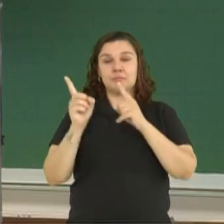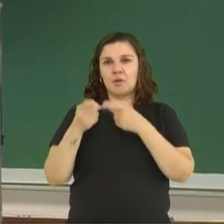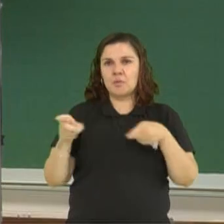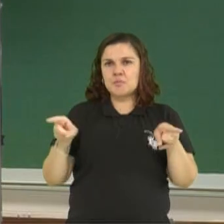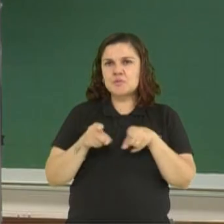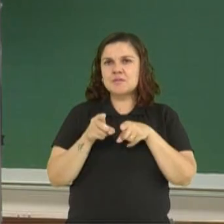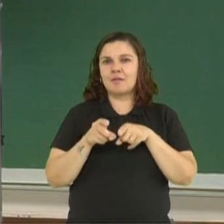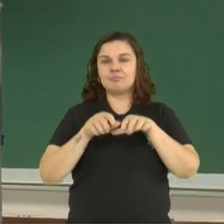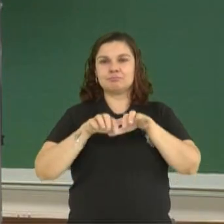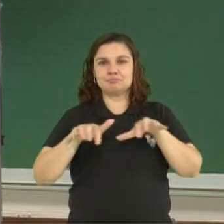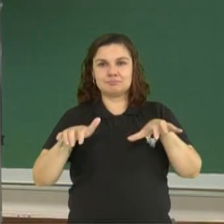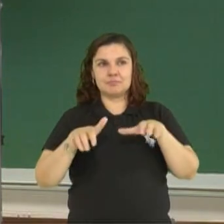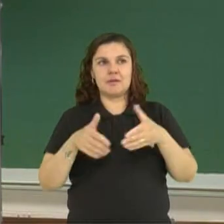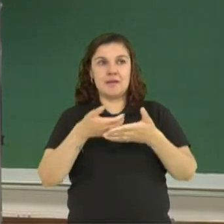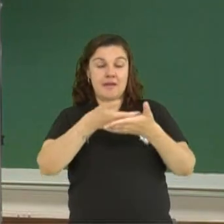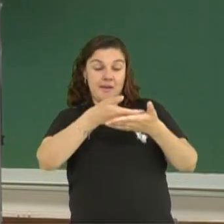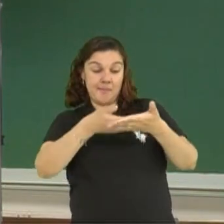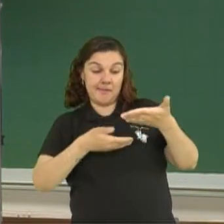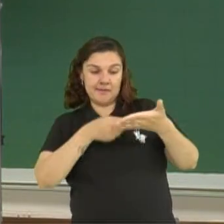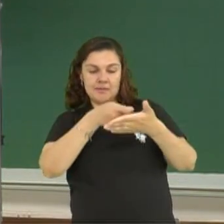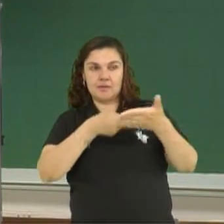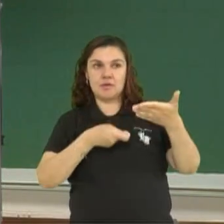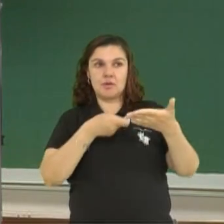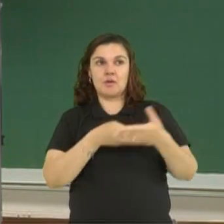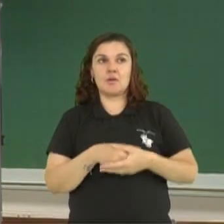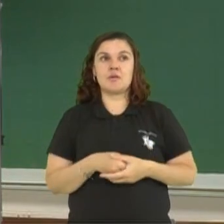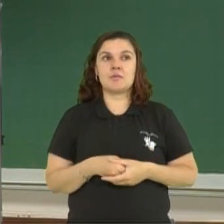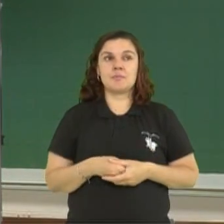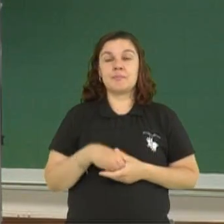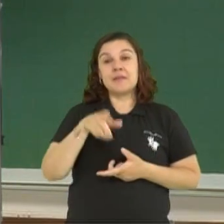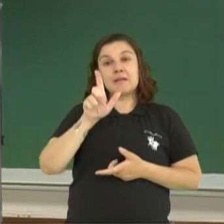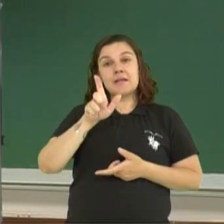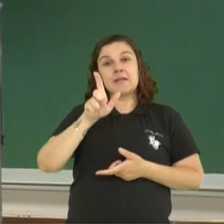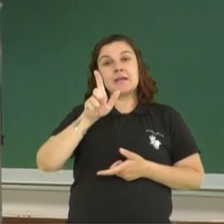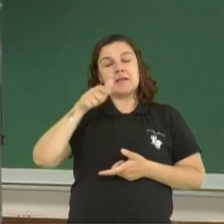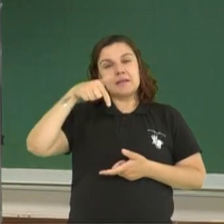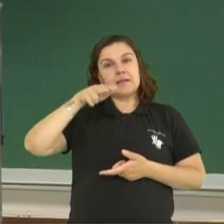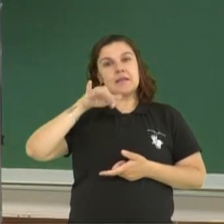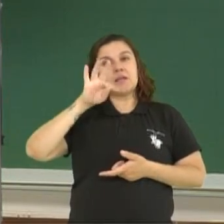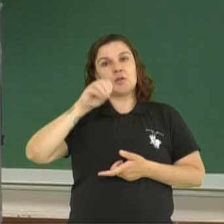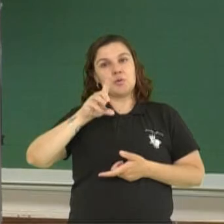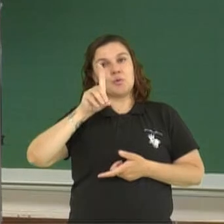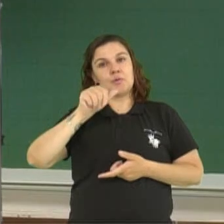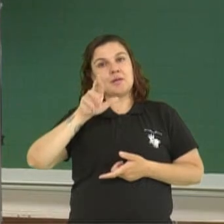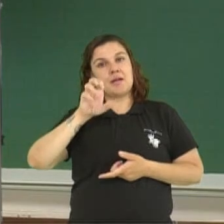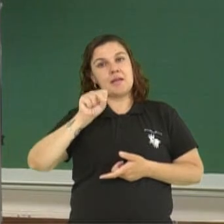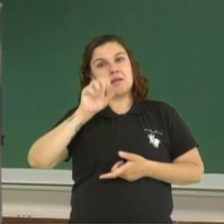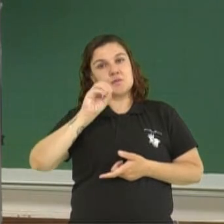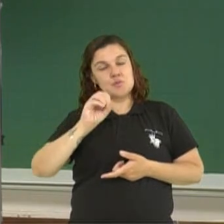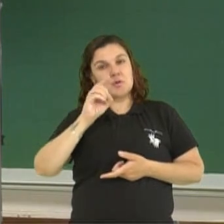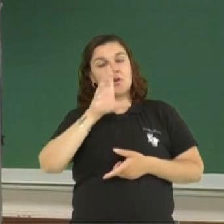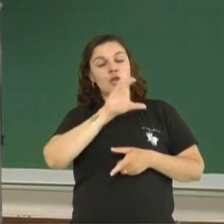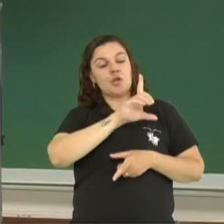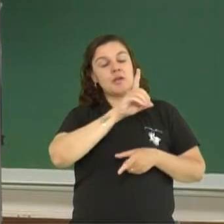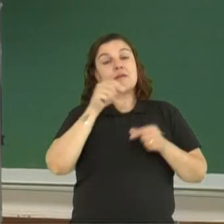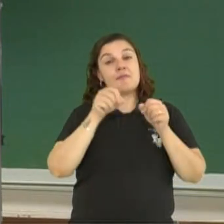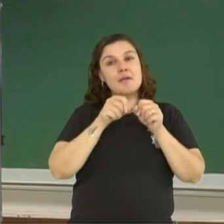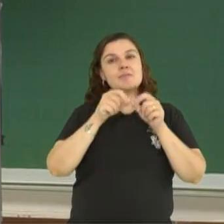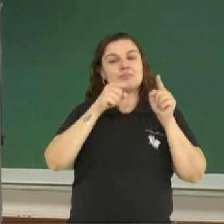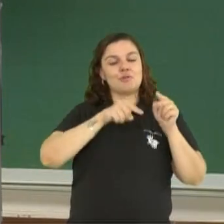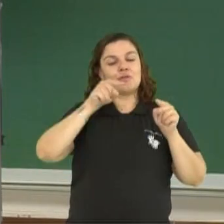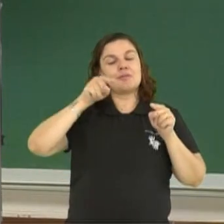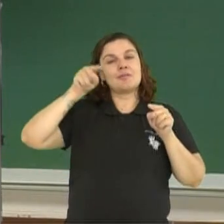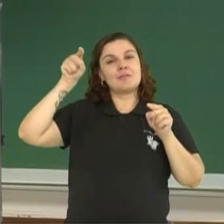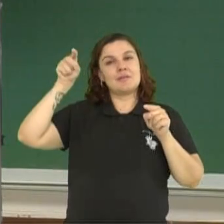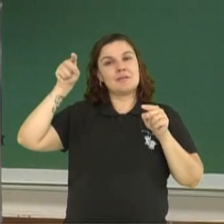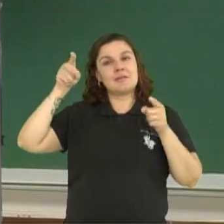que é a notação musical? É a parte escrita da música. Nós temos aquele monge Guido d'Arezzo, que ele deu o início às 7 notas musicais, Dó, Ré, Mi, Fá, Sol, Lá, Si, que